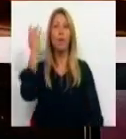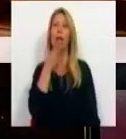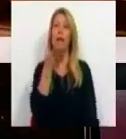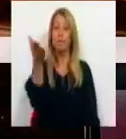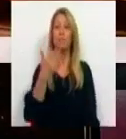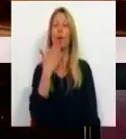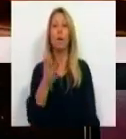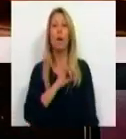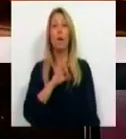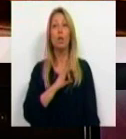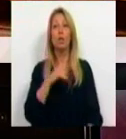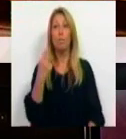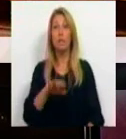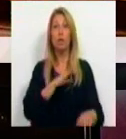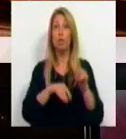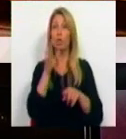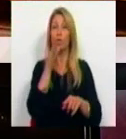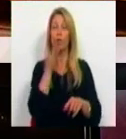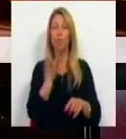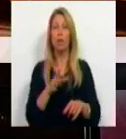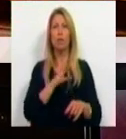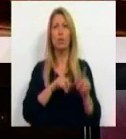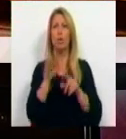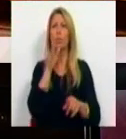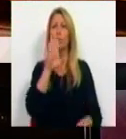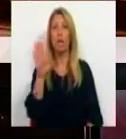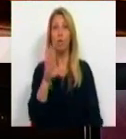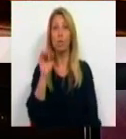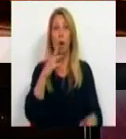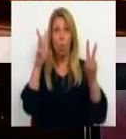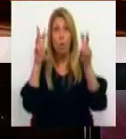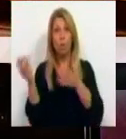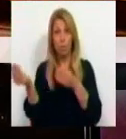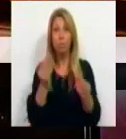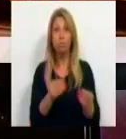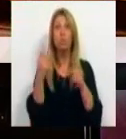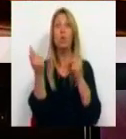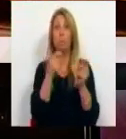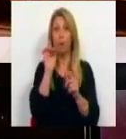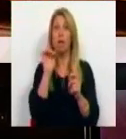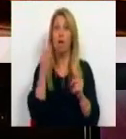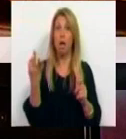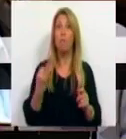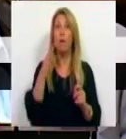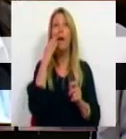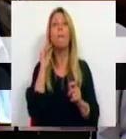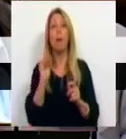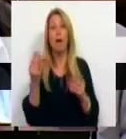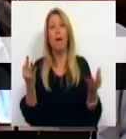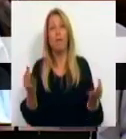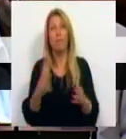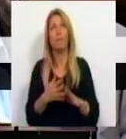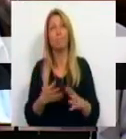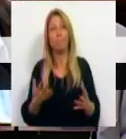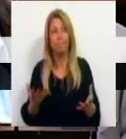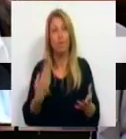Muito obrigada, Presidente, senhoras e senhores deputados, senhor deputado João Galamba. O tema que nos traz para debate é importante. A banca é, curiosamente e